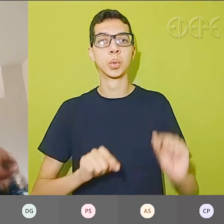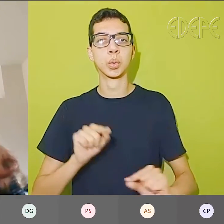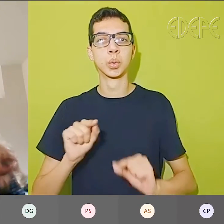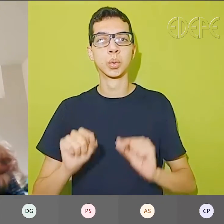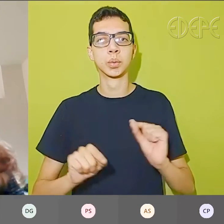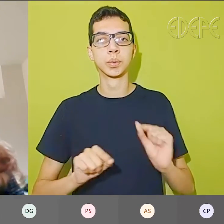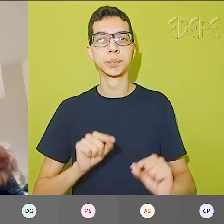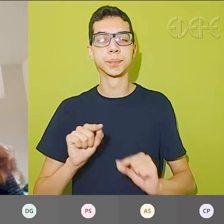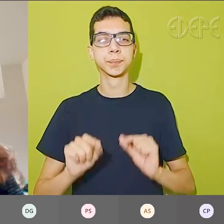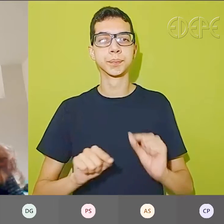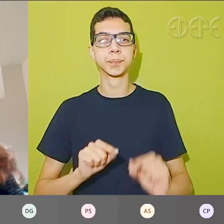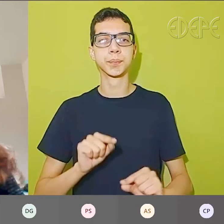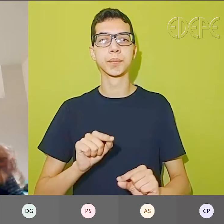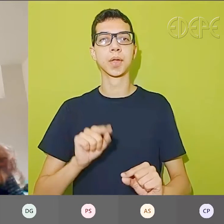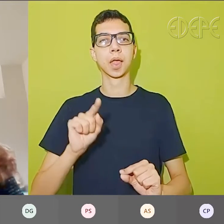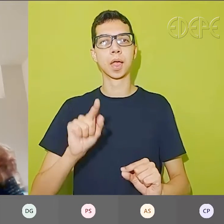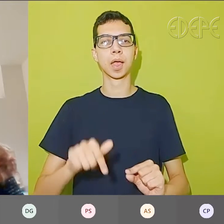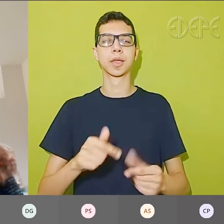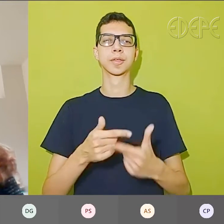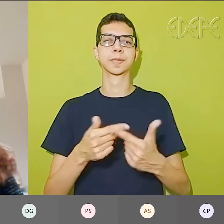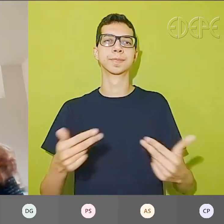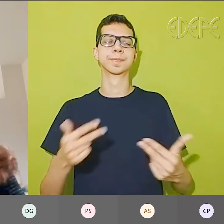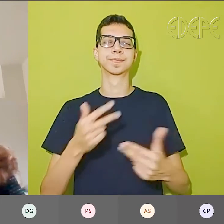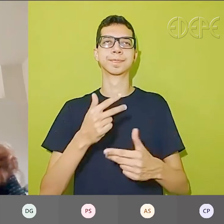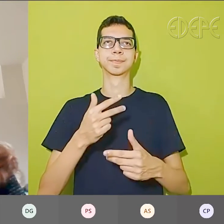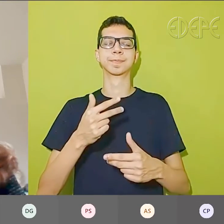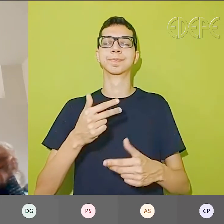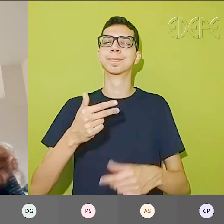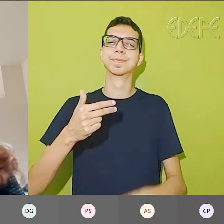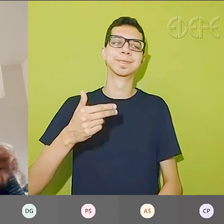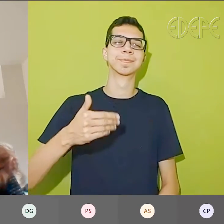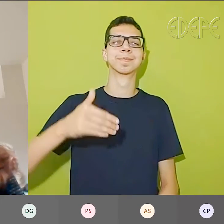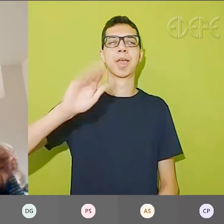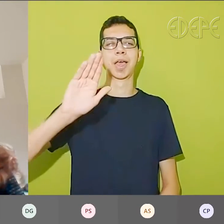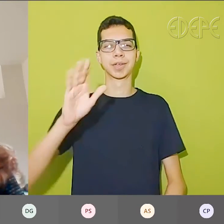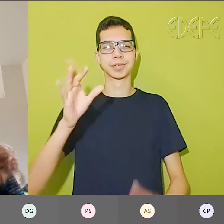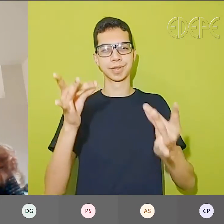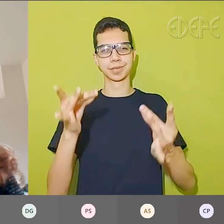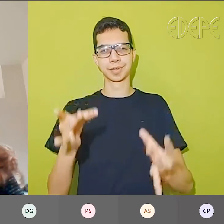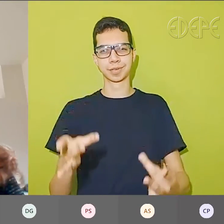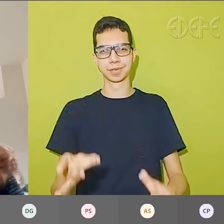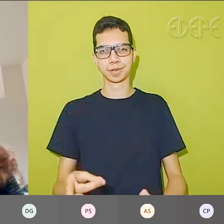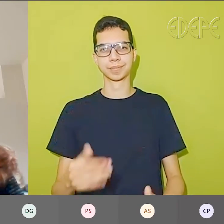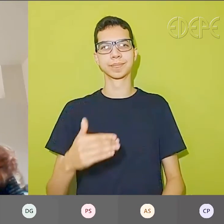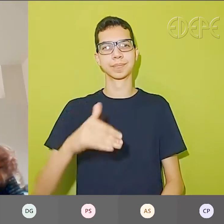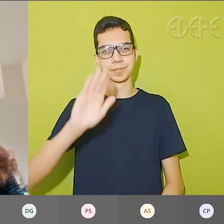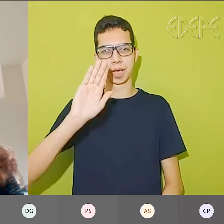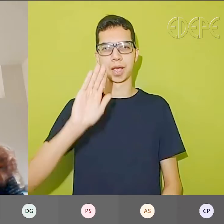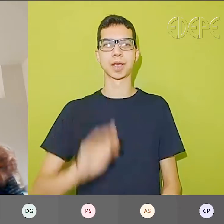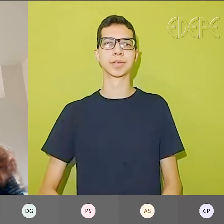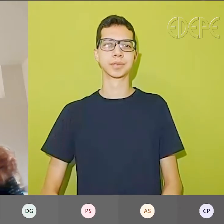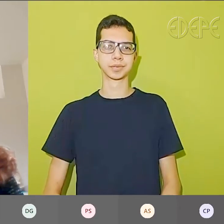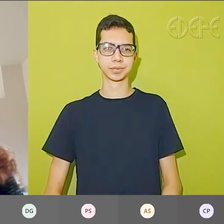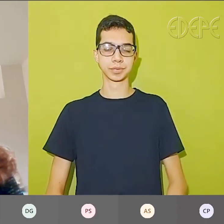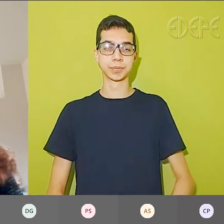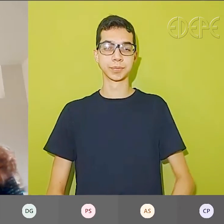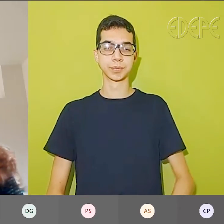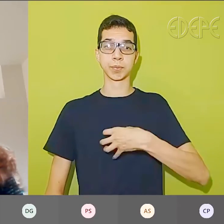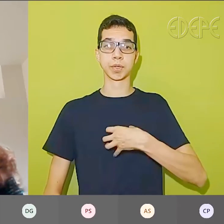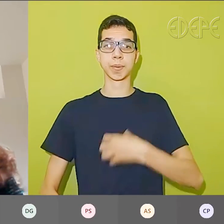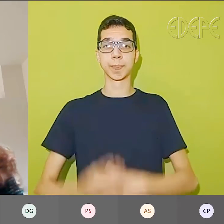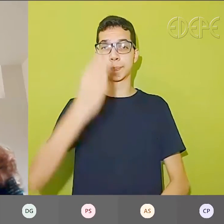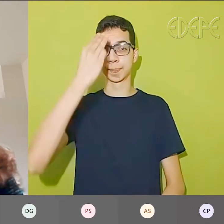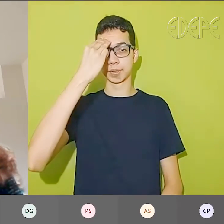uma coisa que é mais ampla, né, um estado completo de bem-estar físico, mental e social, e